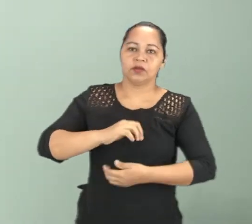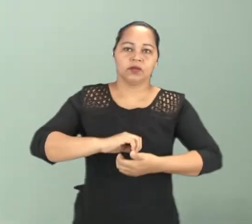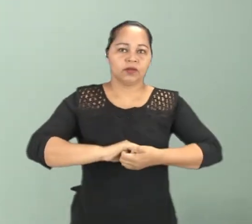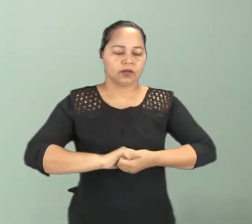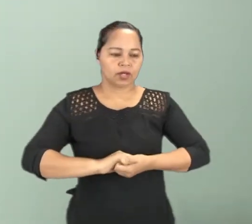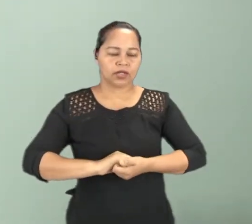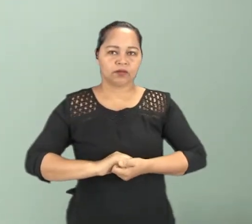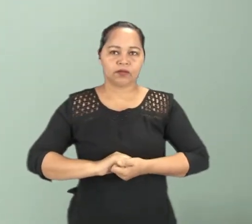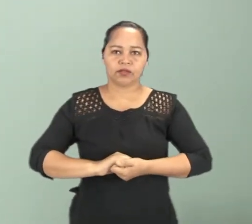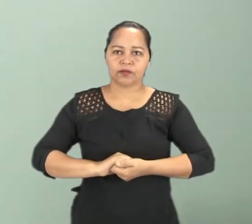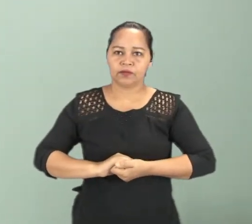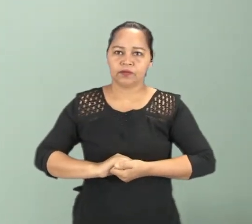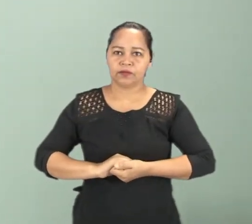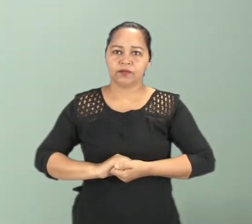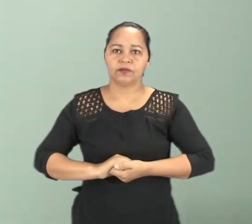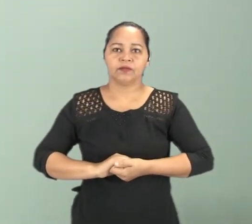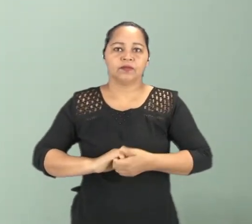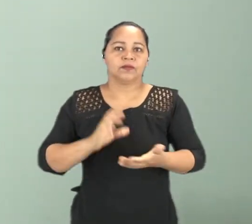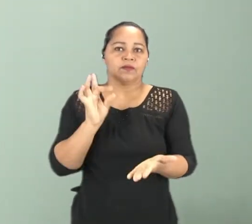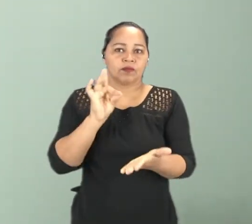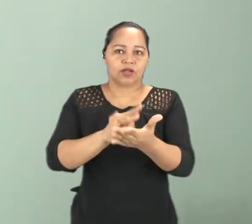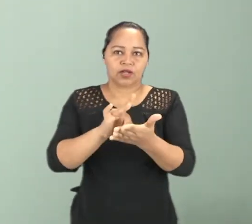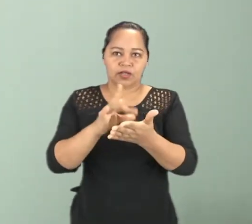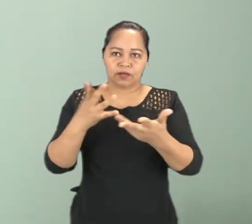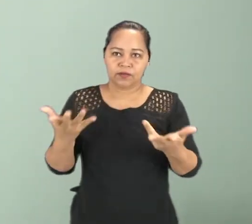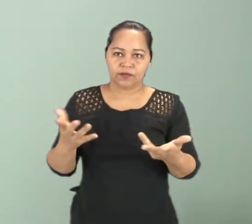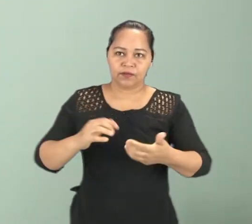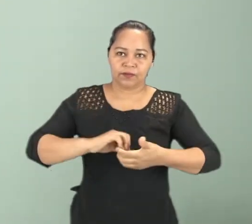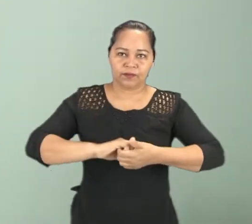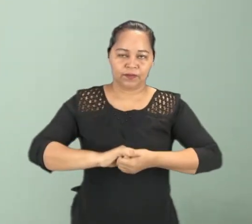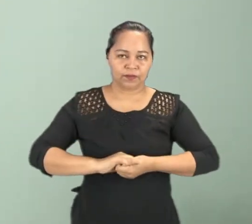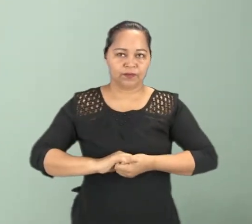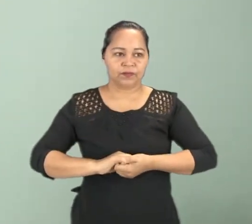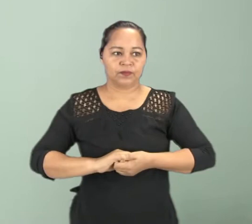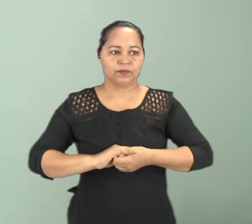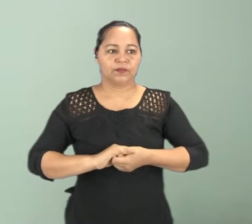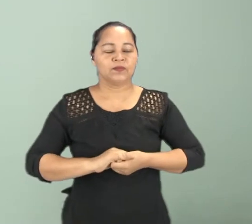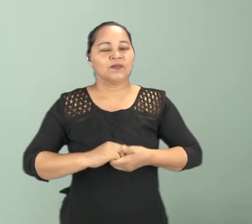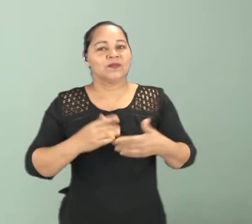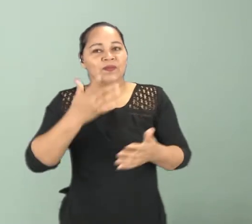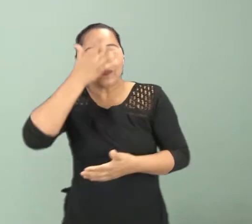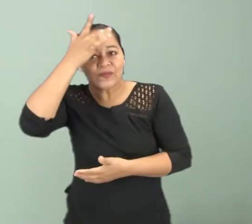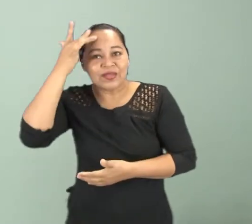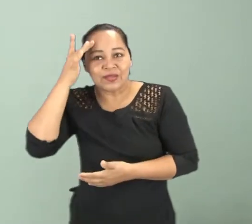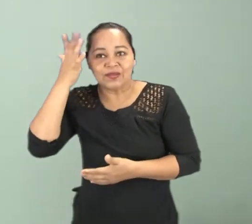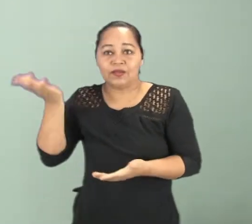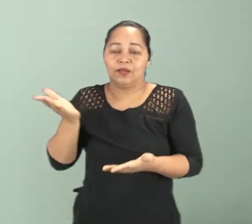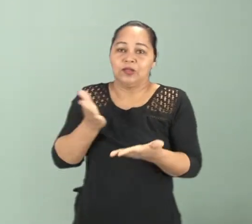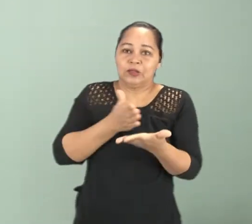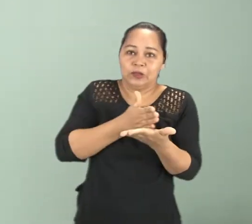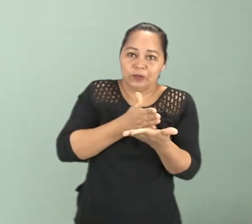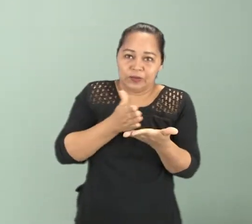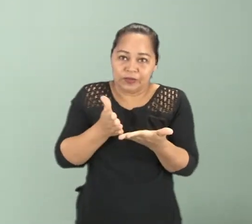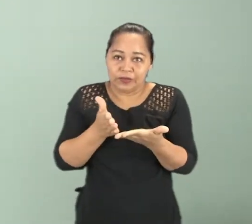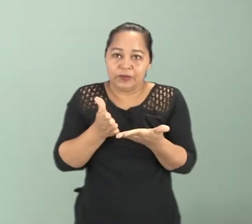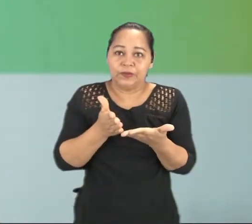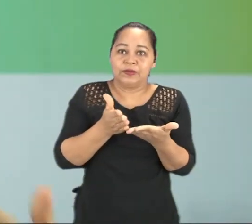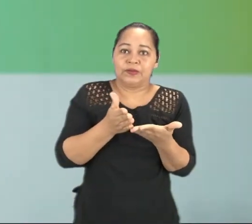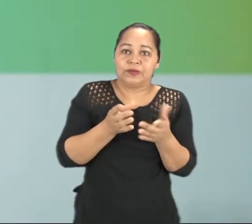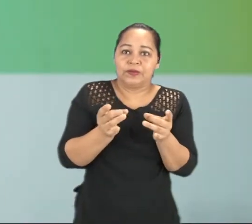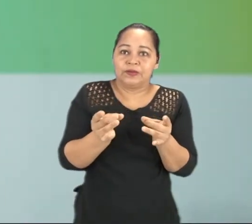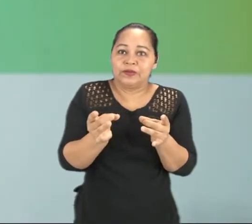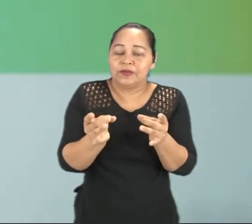muito importantes, não é verdade? Então, esses princípios, eles às vezes são deixados de lado na